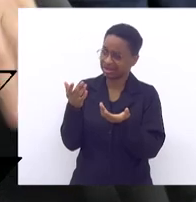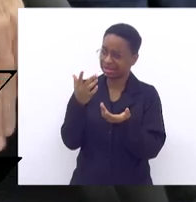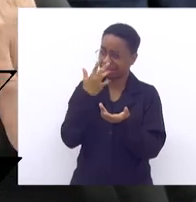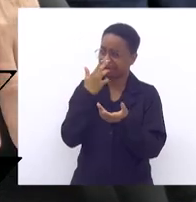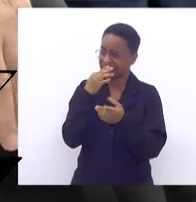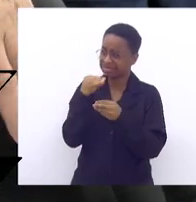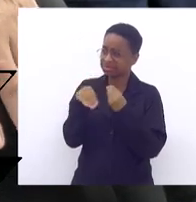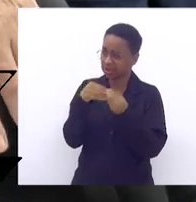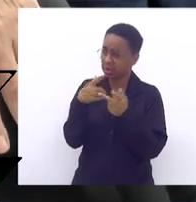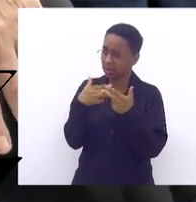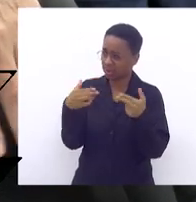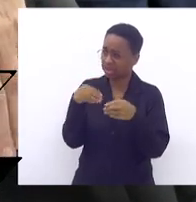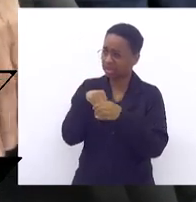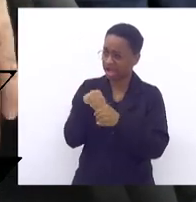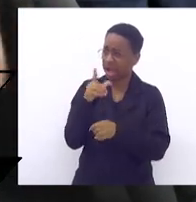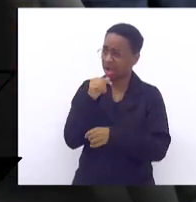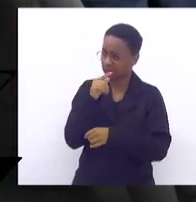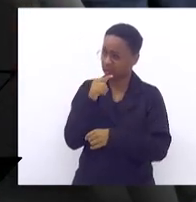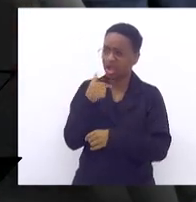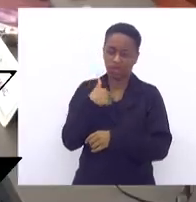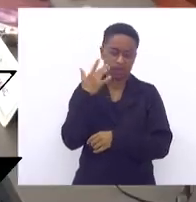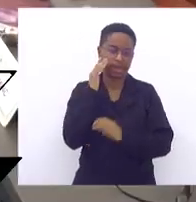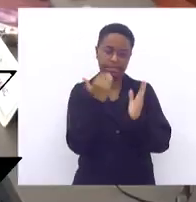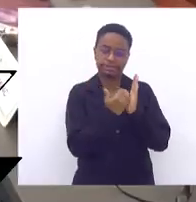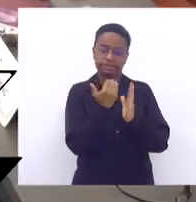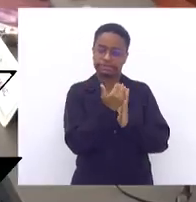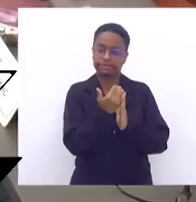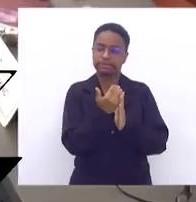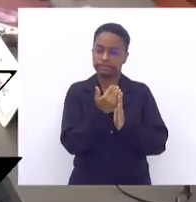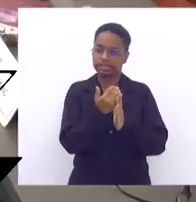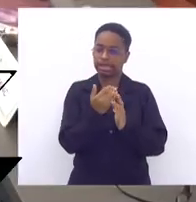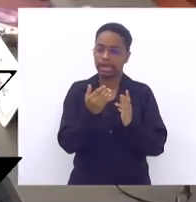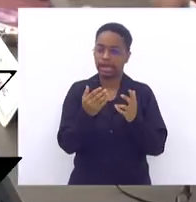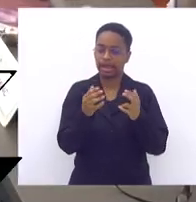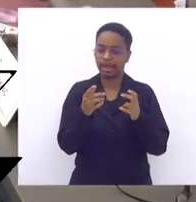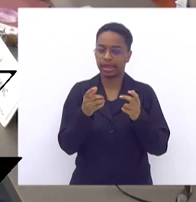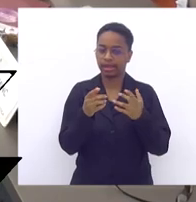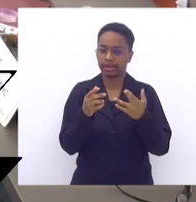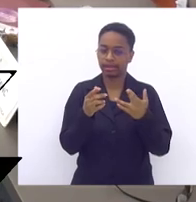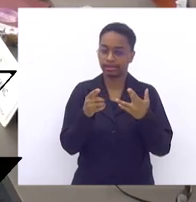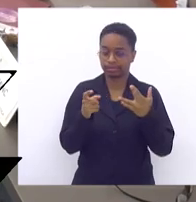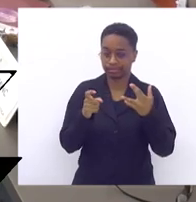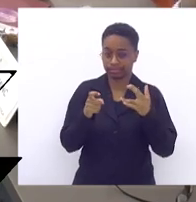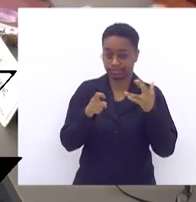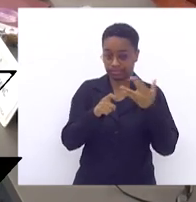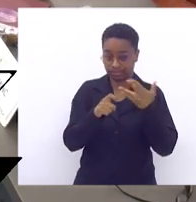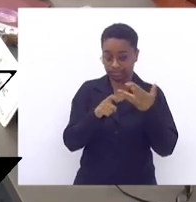exagerei, na água aqui? Exagerei no canabidiol para o deputado Mink. Deve ser isso.